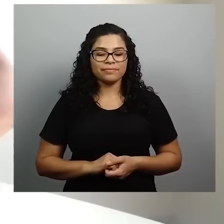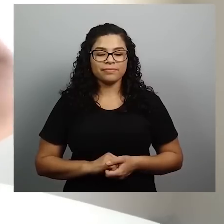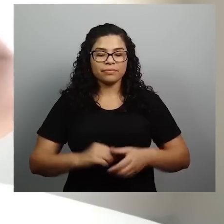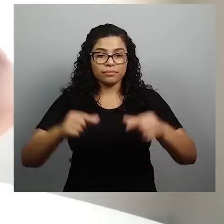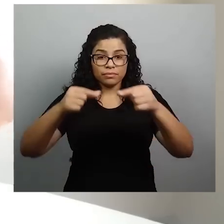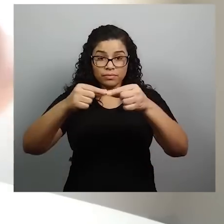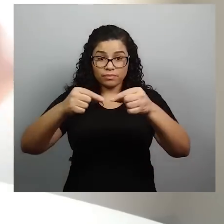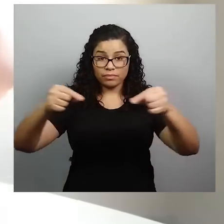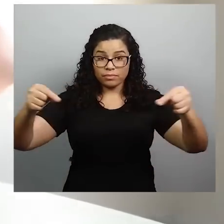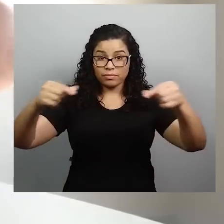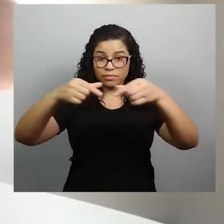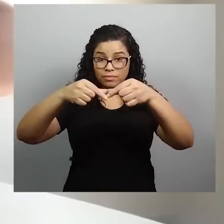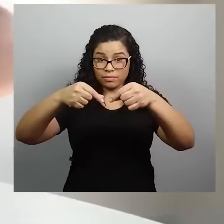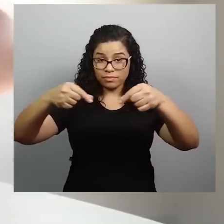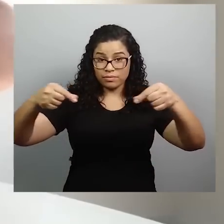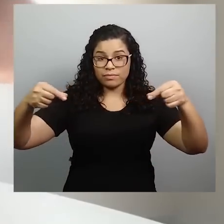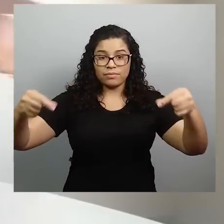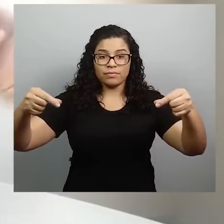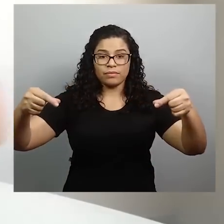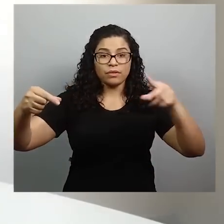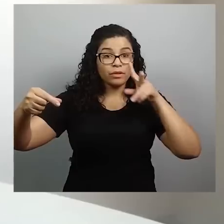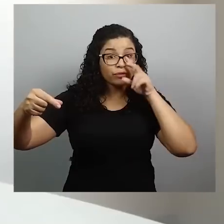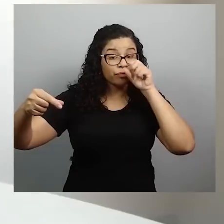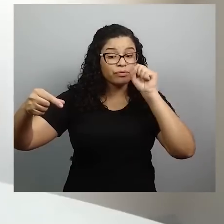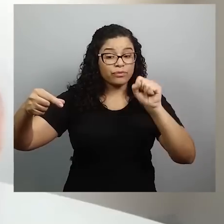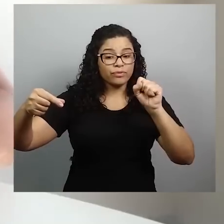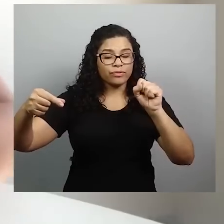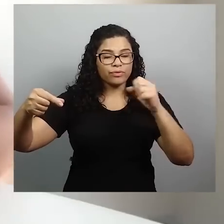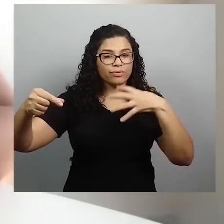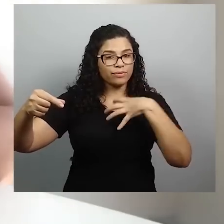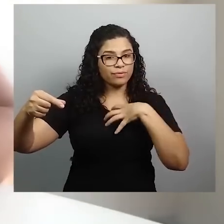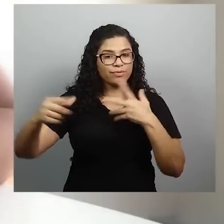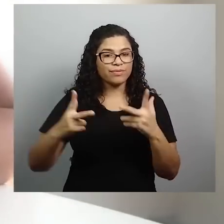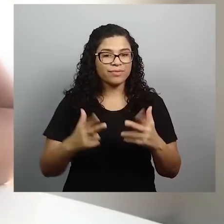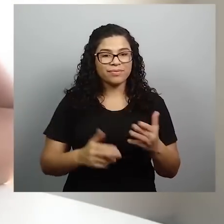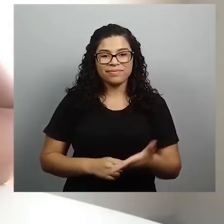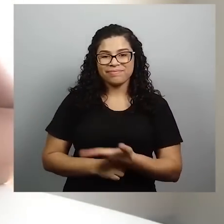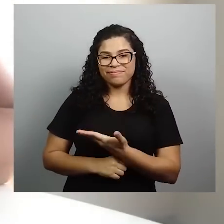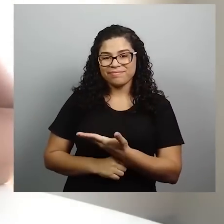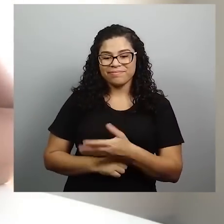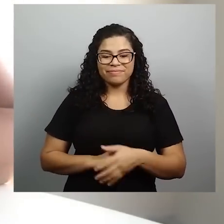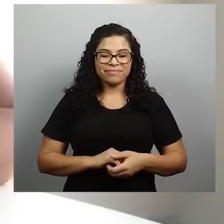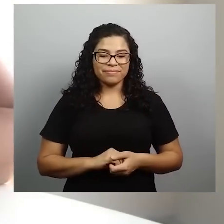aqui ó, feito isso, ficará assim.